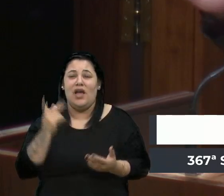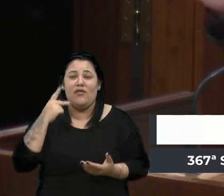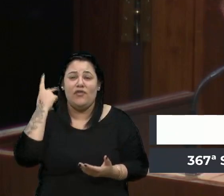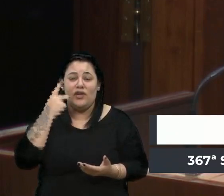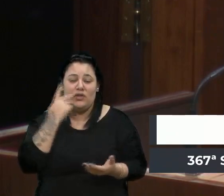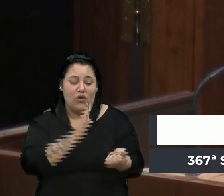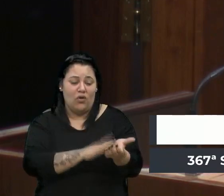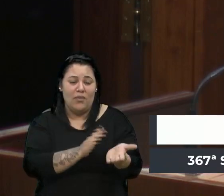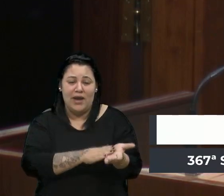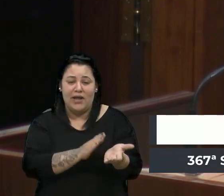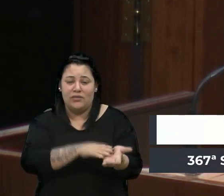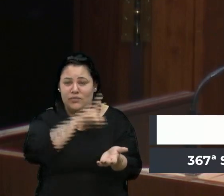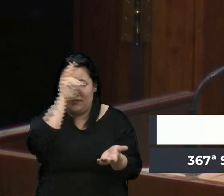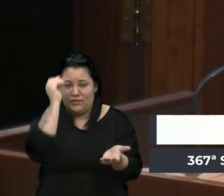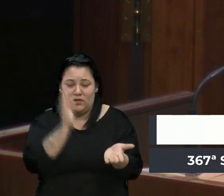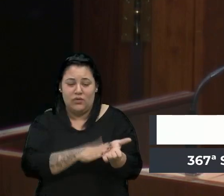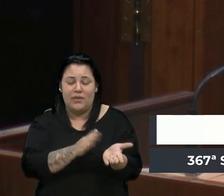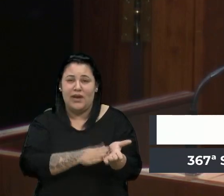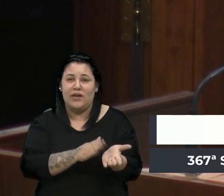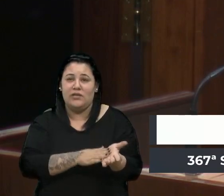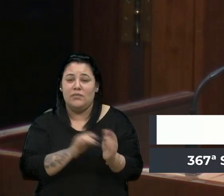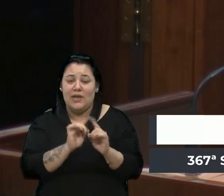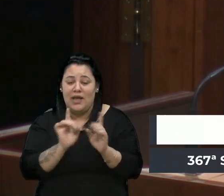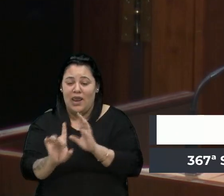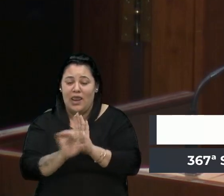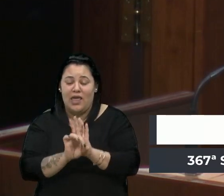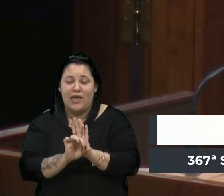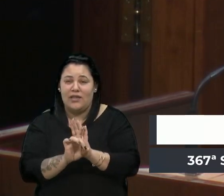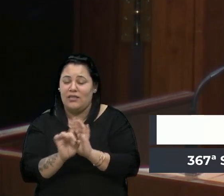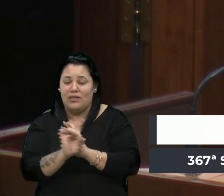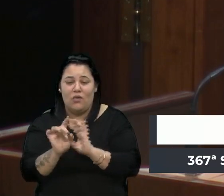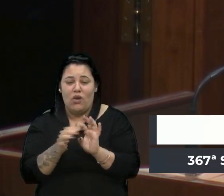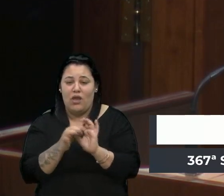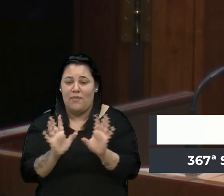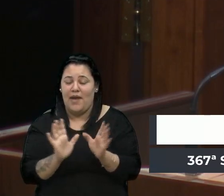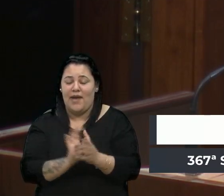o prefeito é cobrado, mas se a lei não permite,